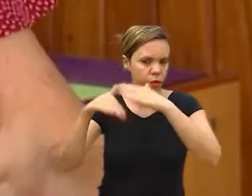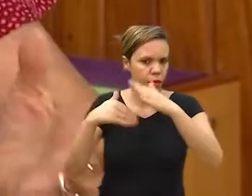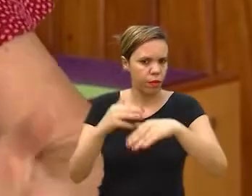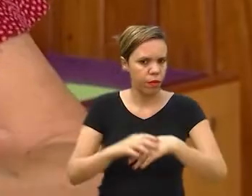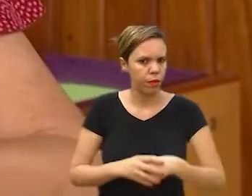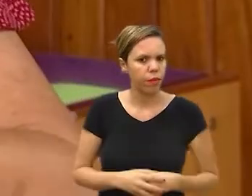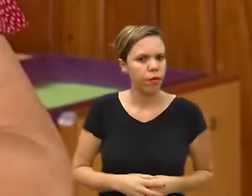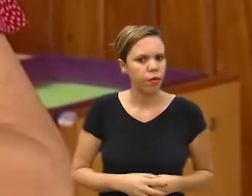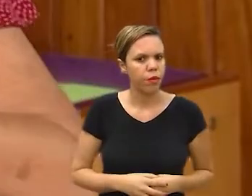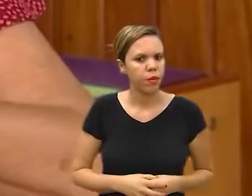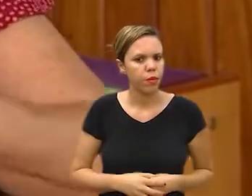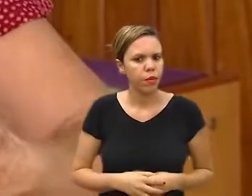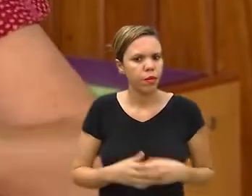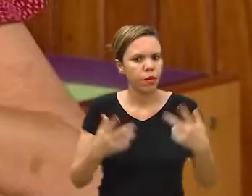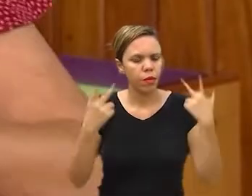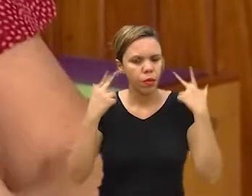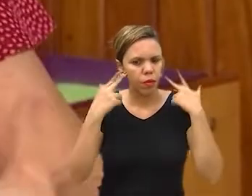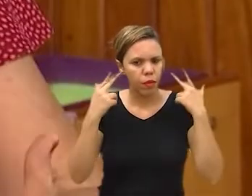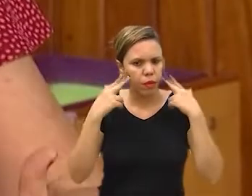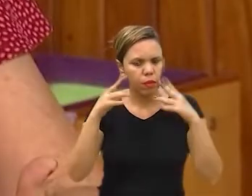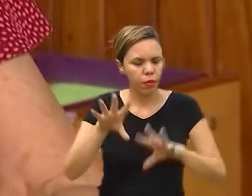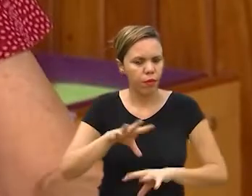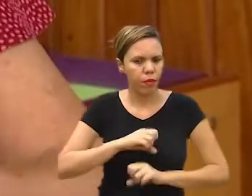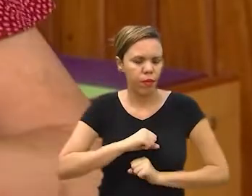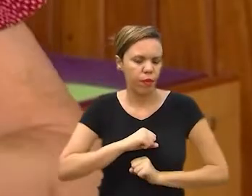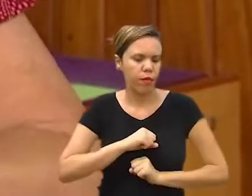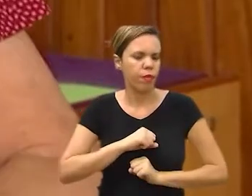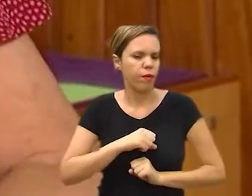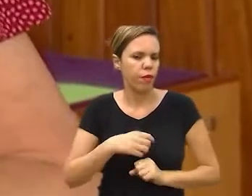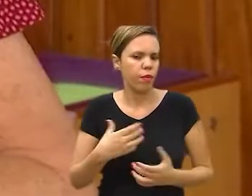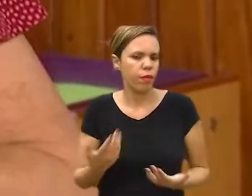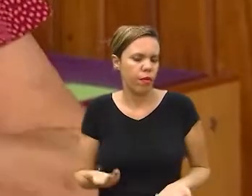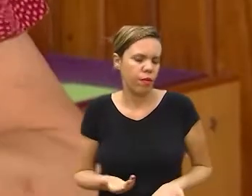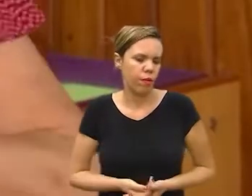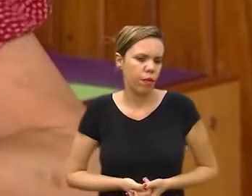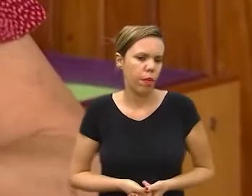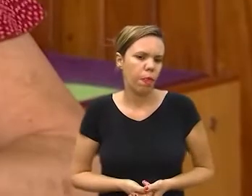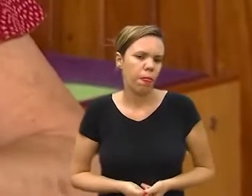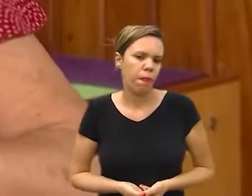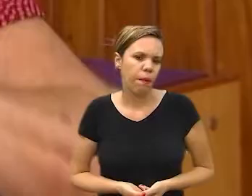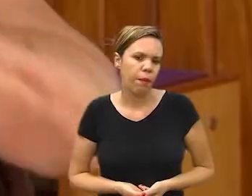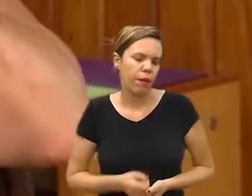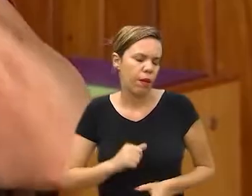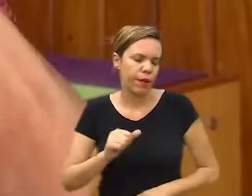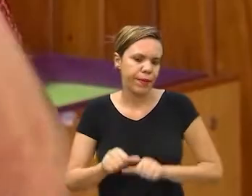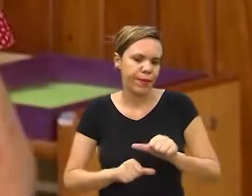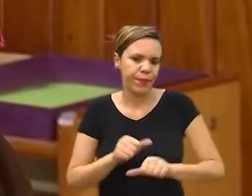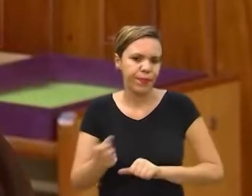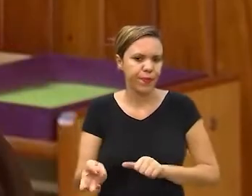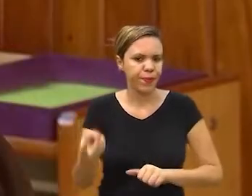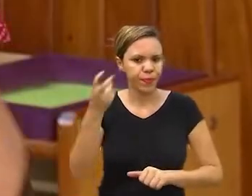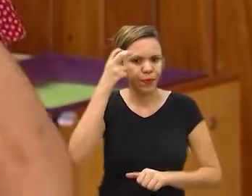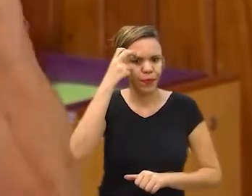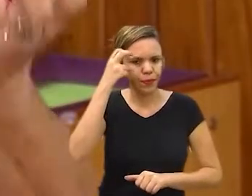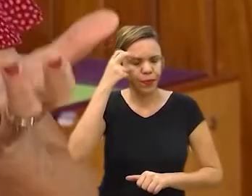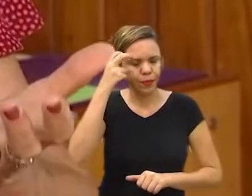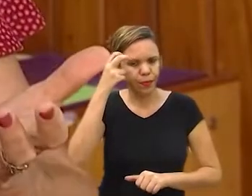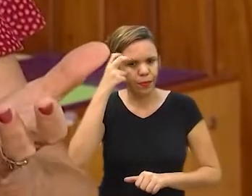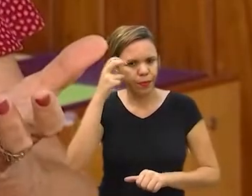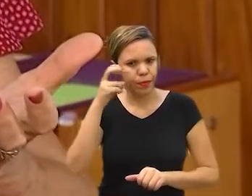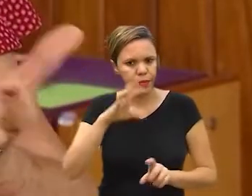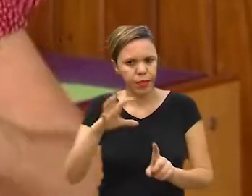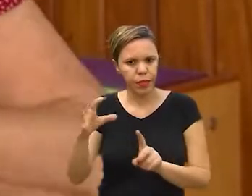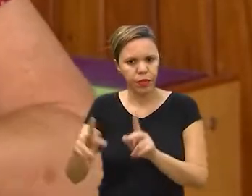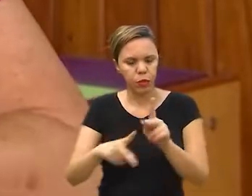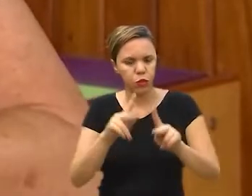forma que a natureza já implantou nela. Então, isso não muda. Agora, a cultura ao redor do ser humano